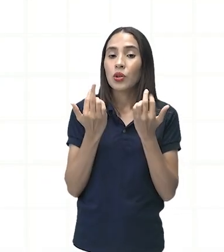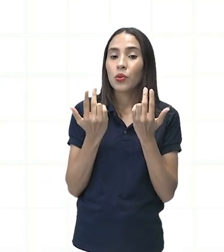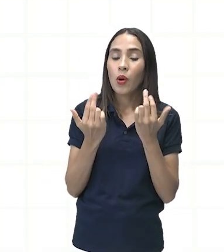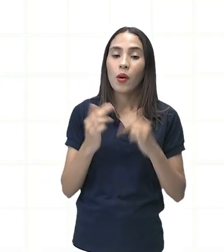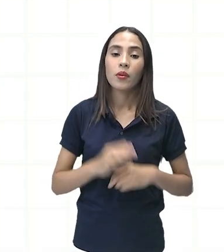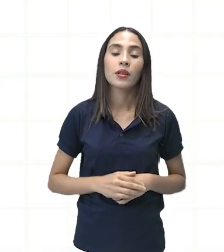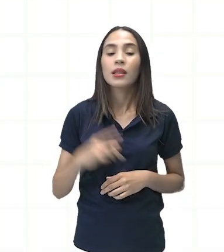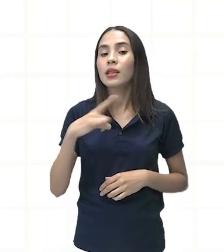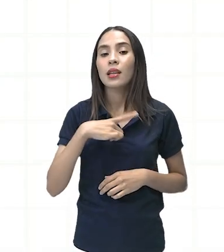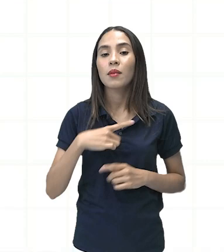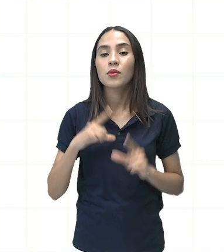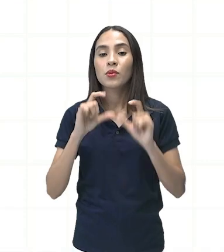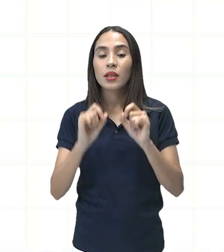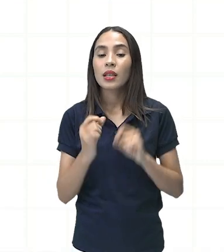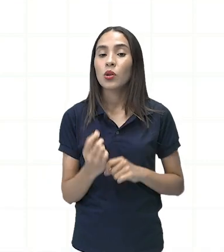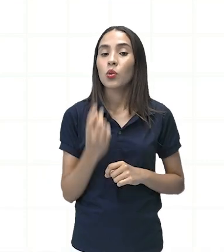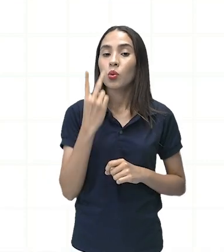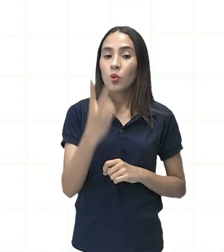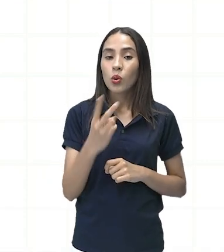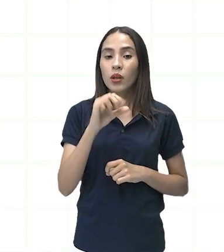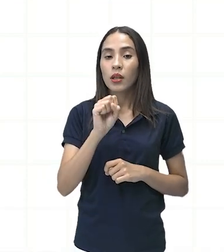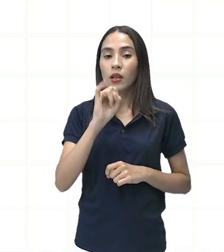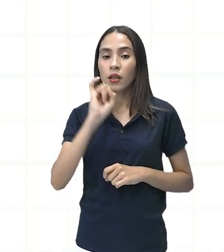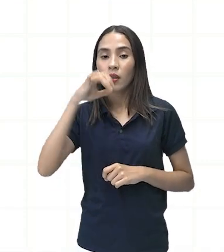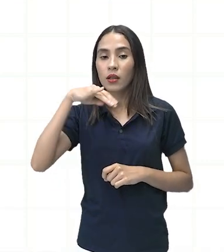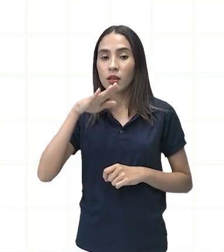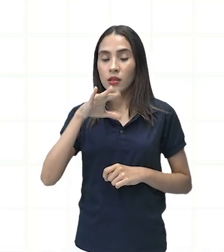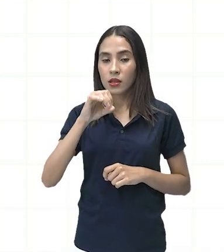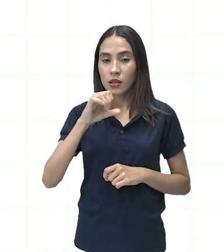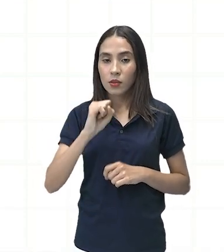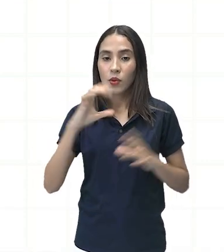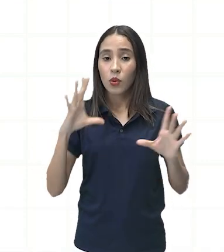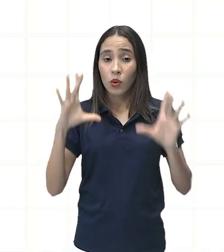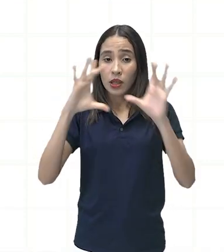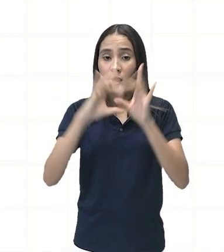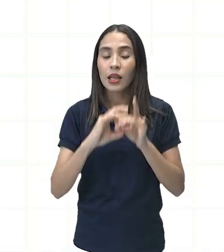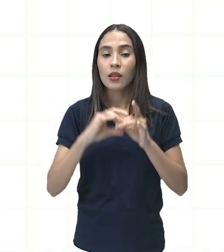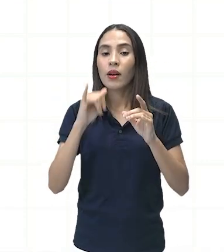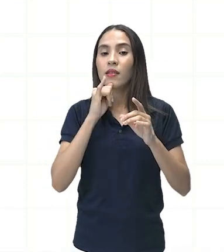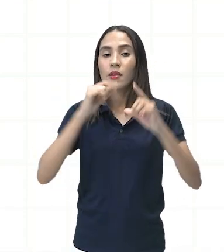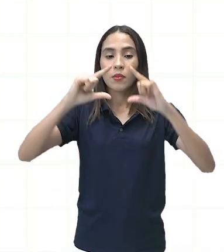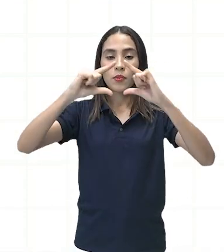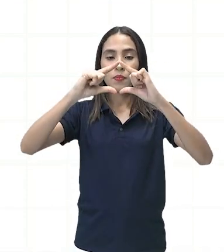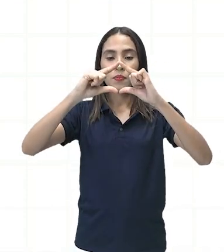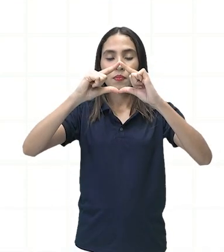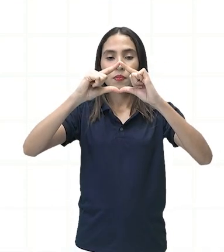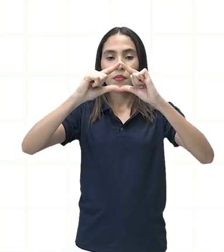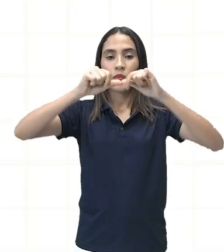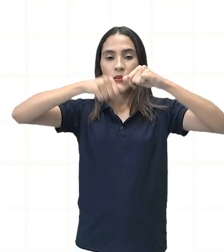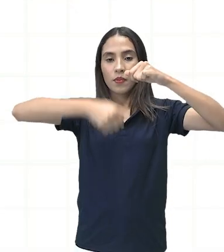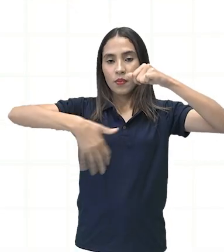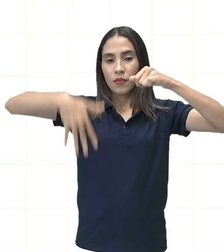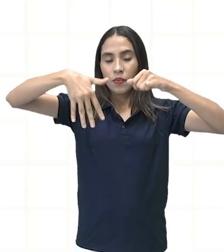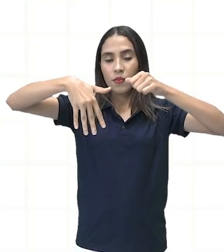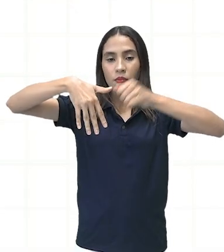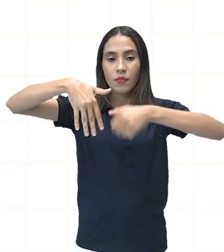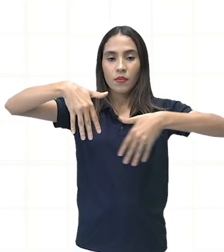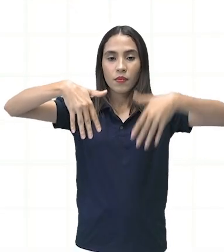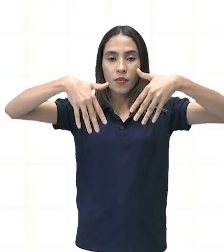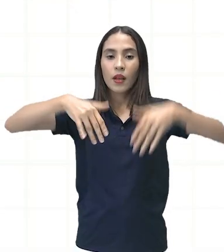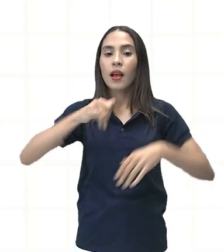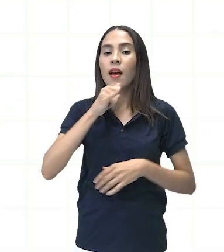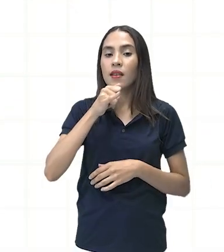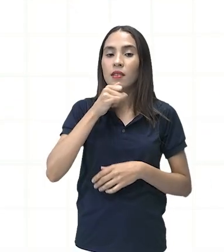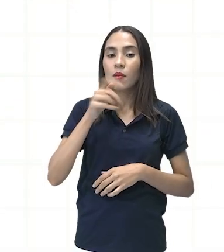idênticos, nós temos 2 símbolos conectados por um pequeno triângulo que se ramifica a partir da linha de